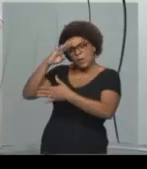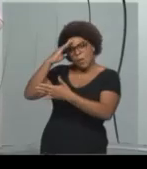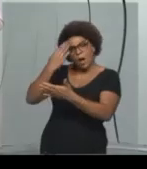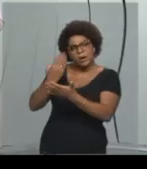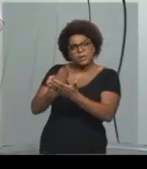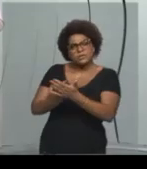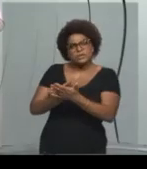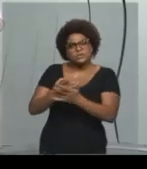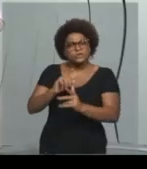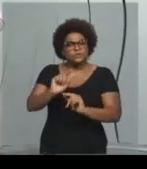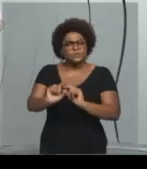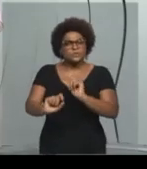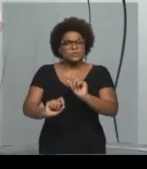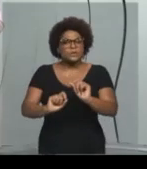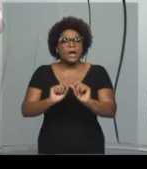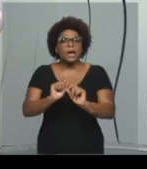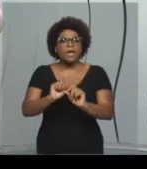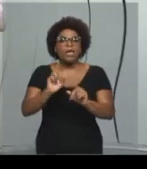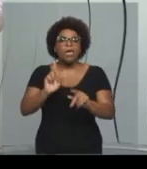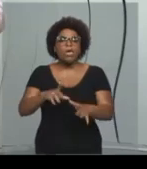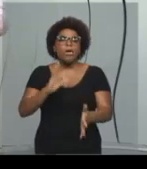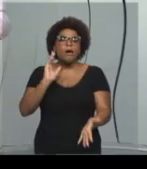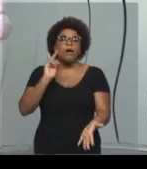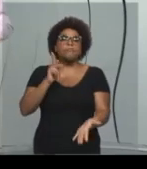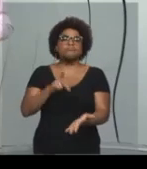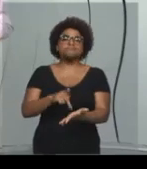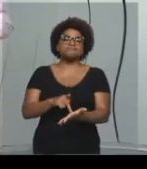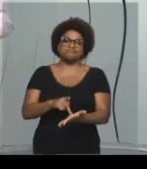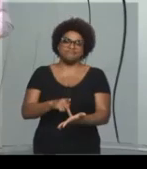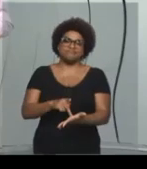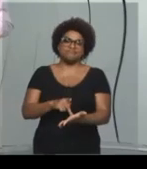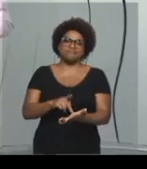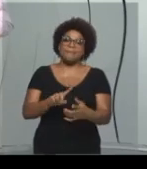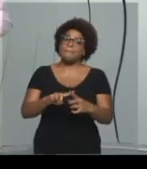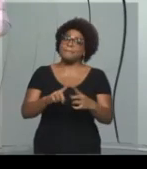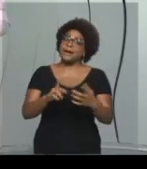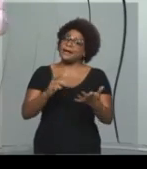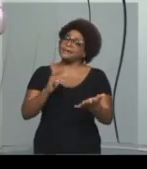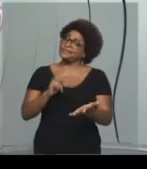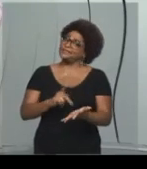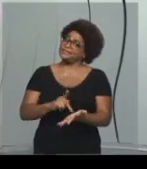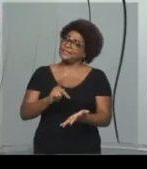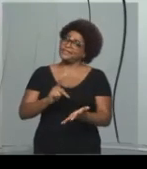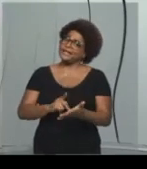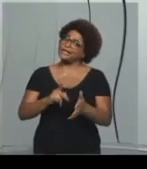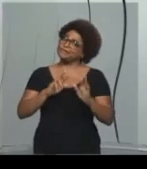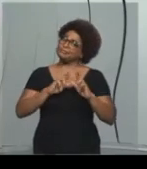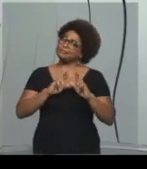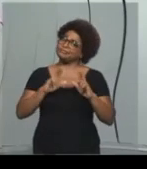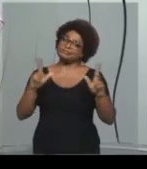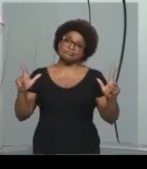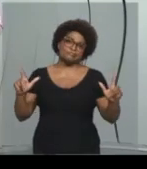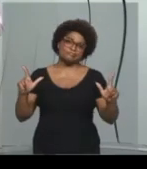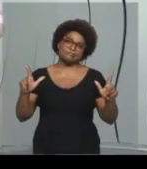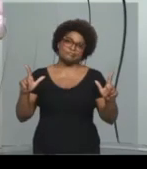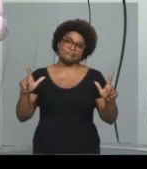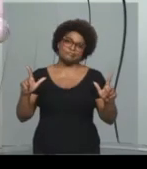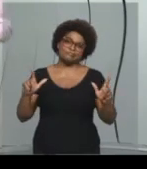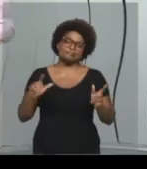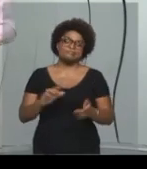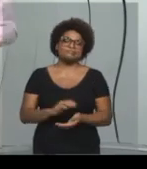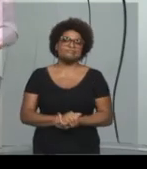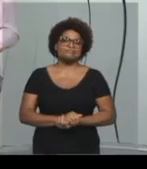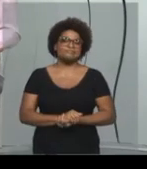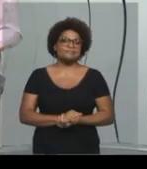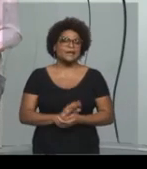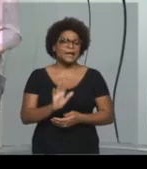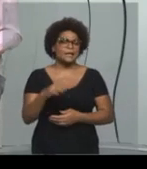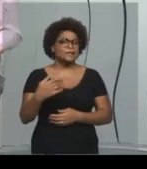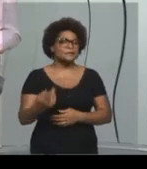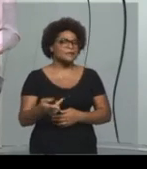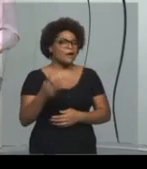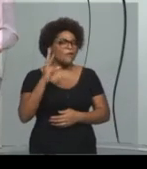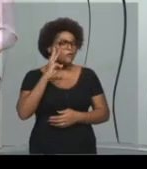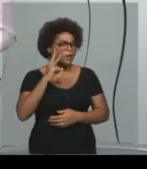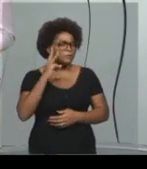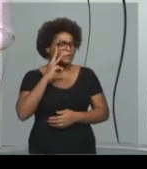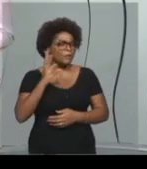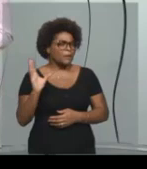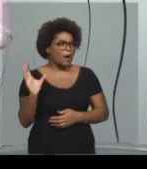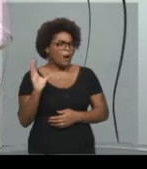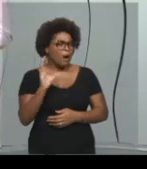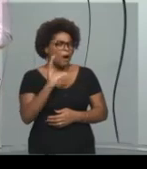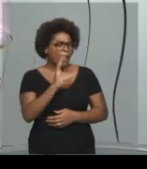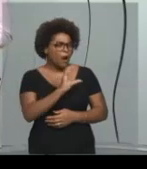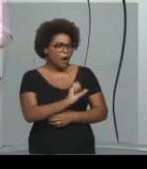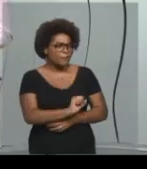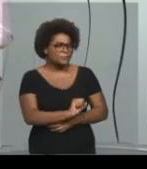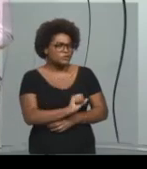ser o real, quando na verdade não é real. Queria retomar rapidamente então com você, né? Vou